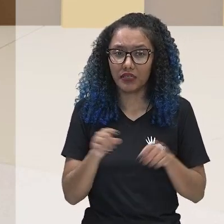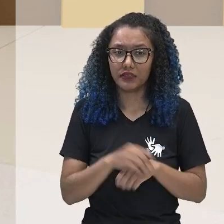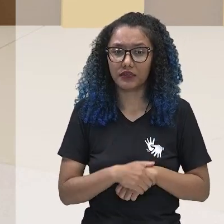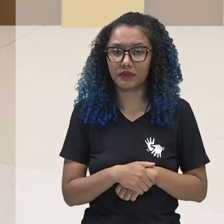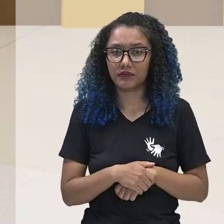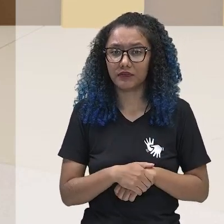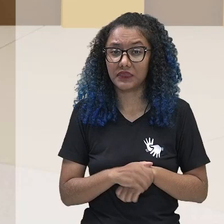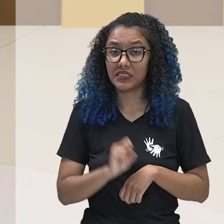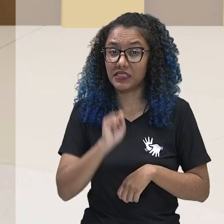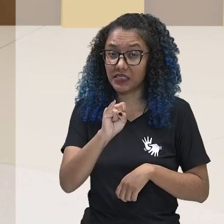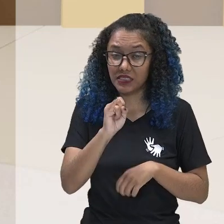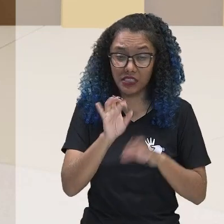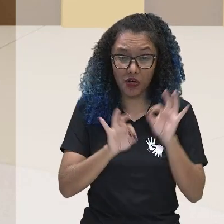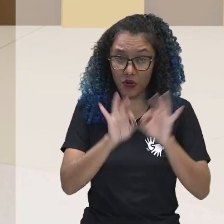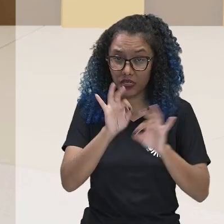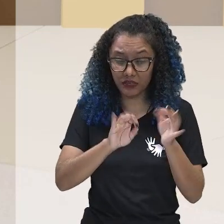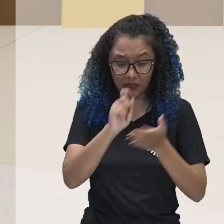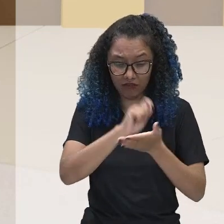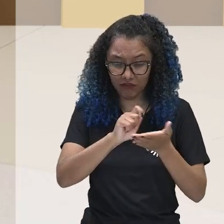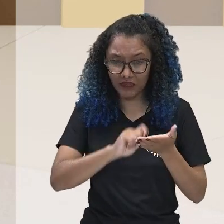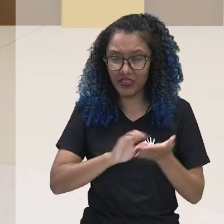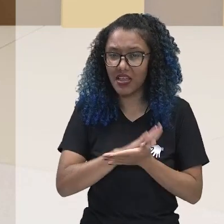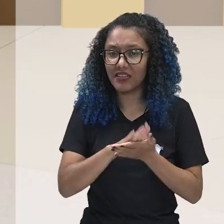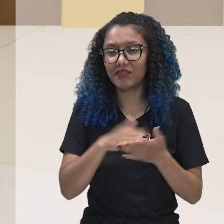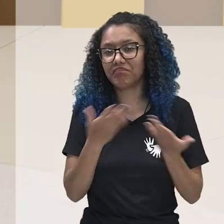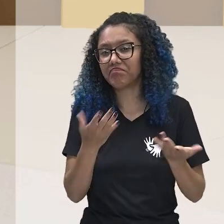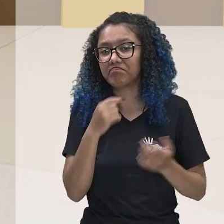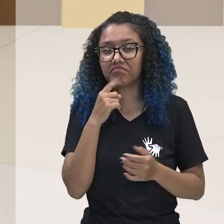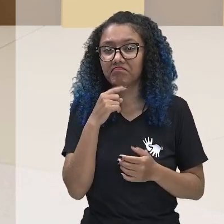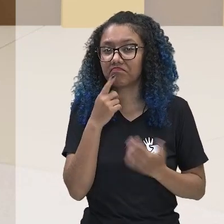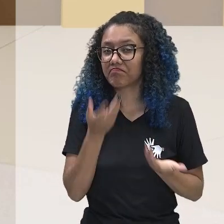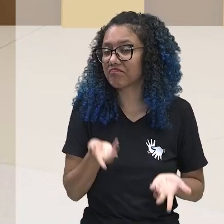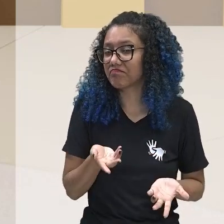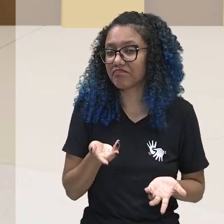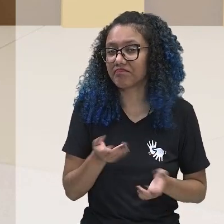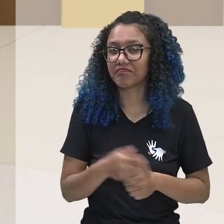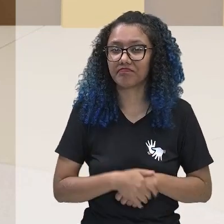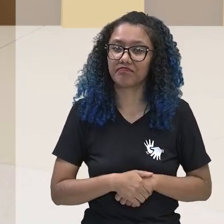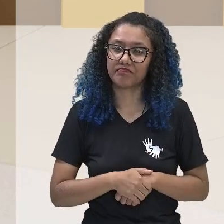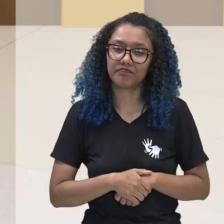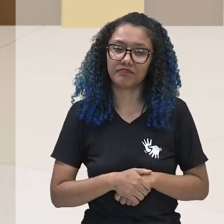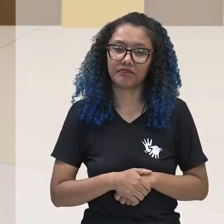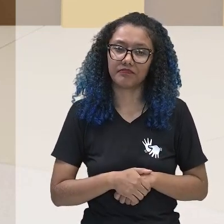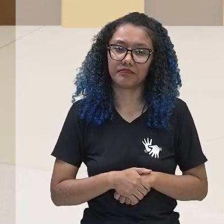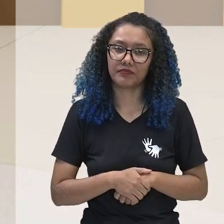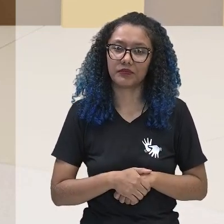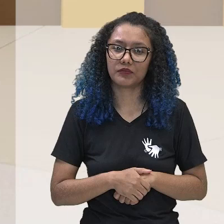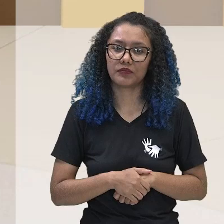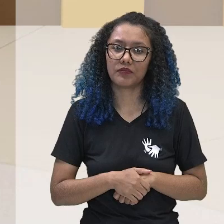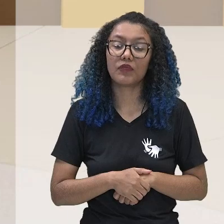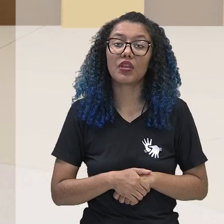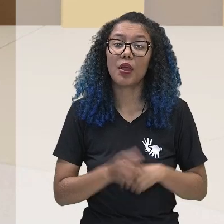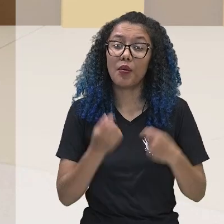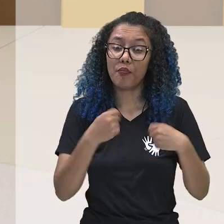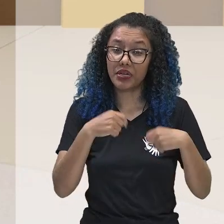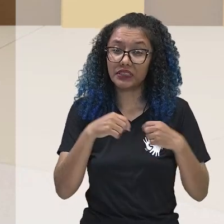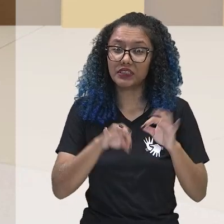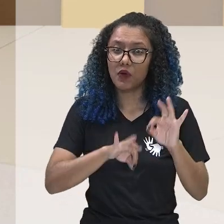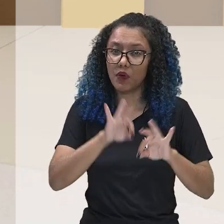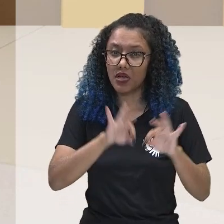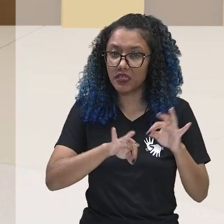não colocar elas no papel e não organizá-las. Portanto, olha só, você precisa estar montando o seu portfólio,